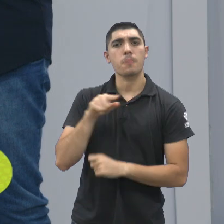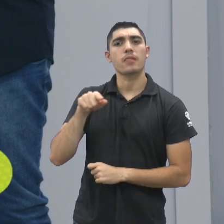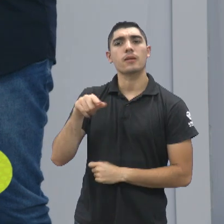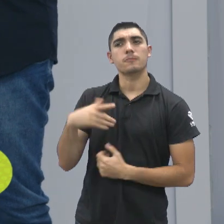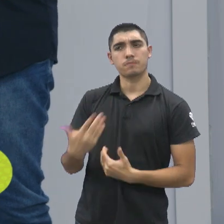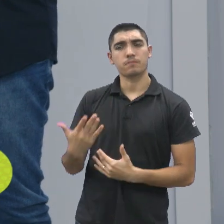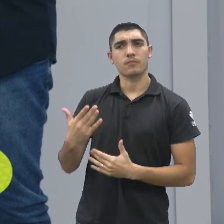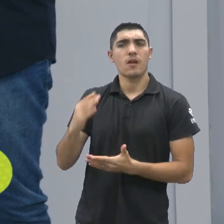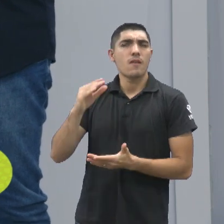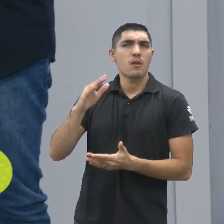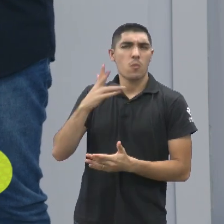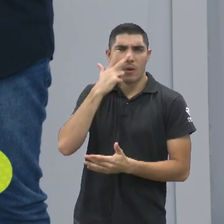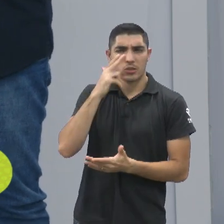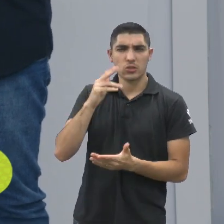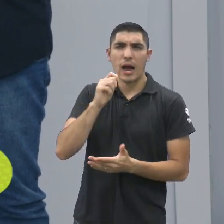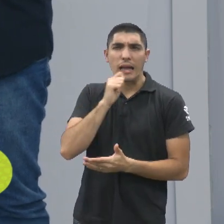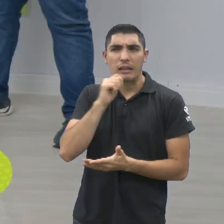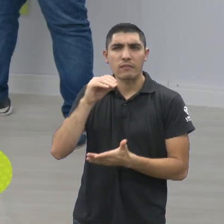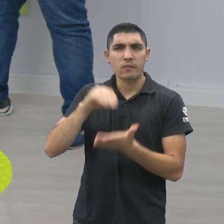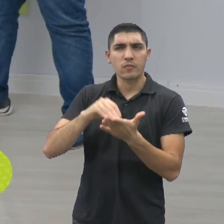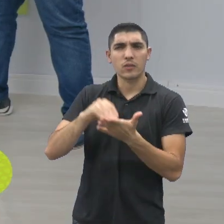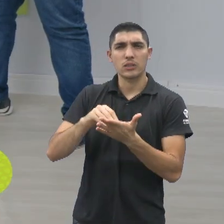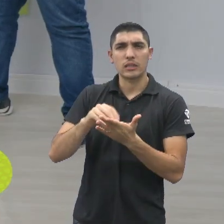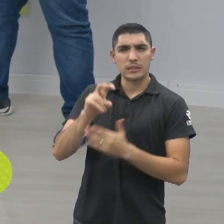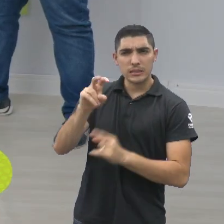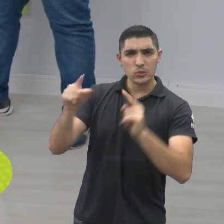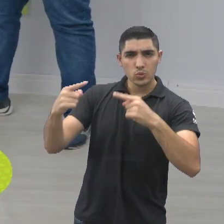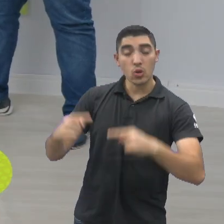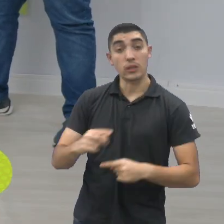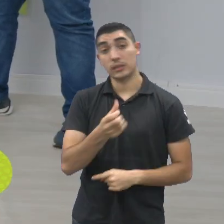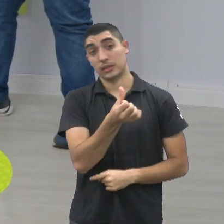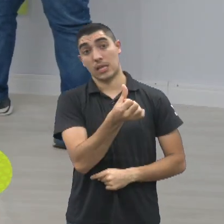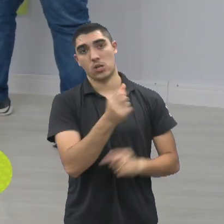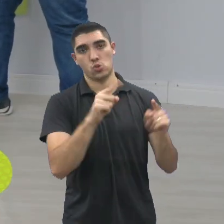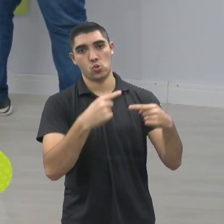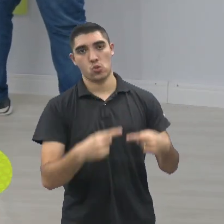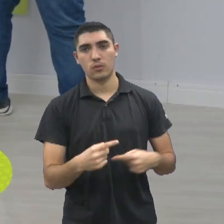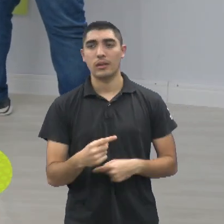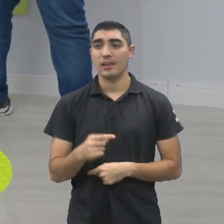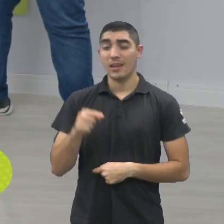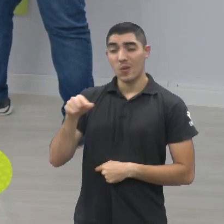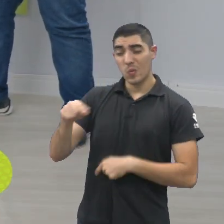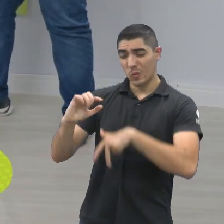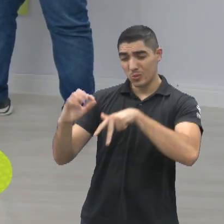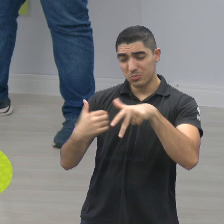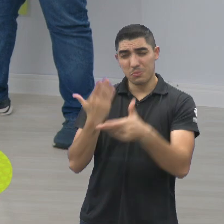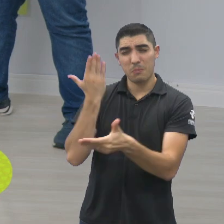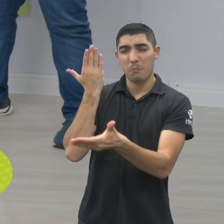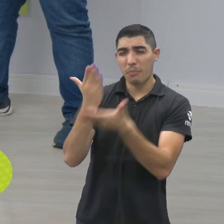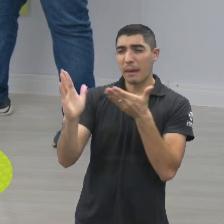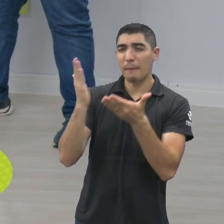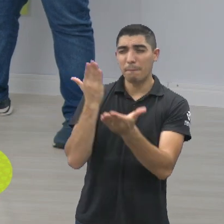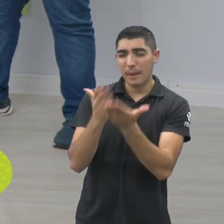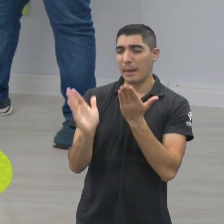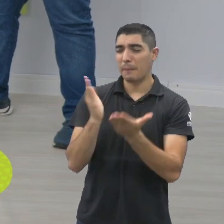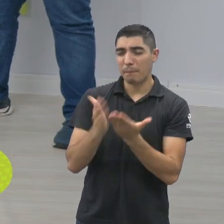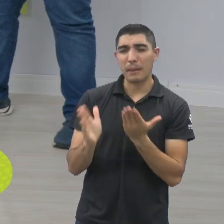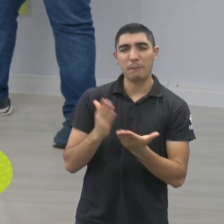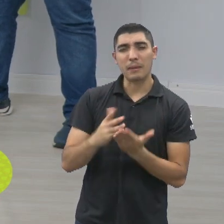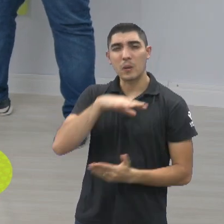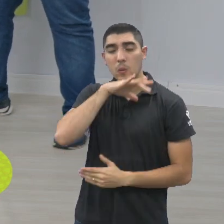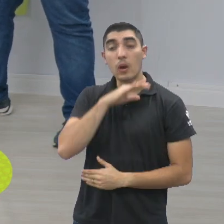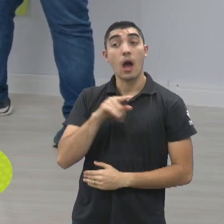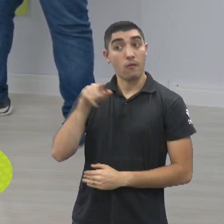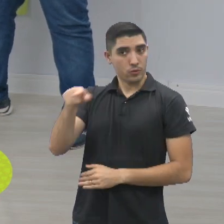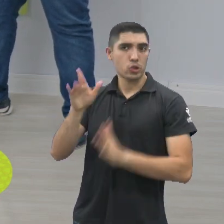faltavam 5 rodadas, se não estou enganado. 6. 6 rodadas, o time só perdia, o time só ia mal. E aí você chegou, você já tinha